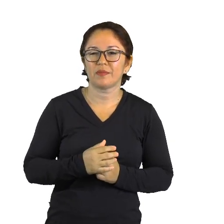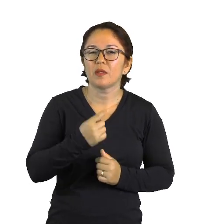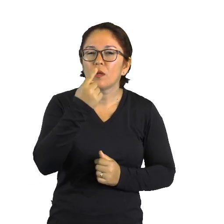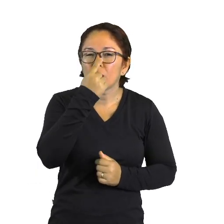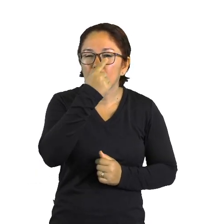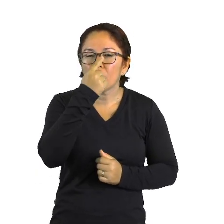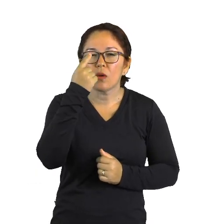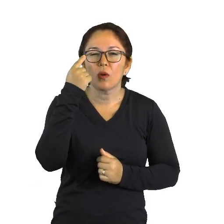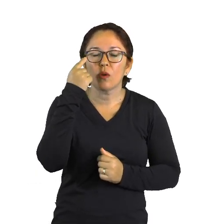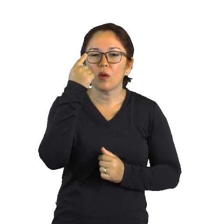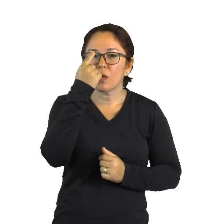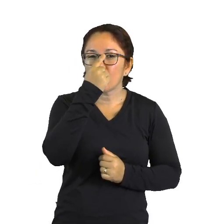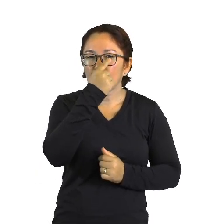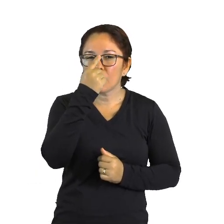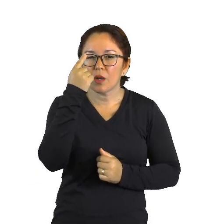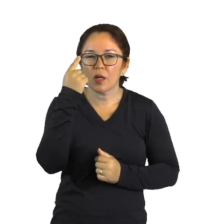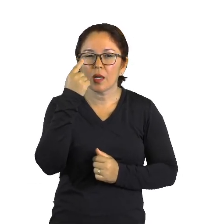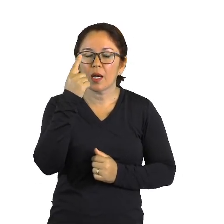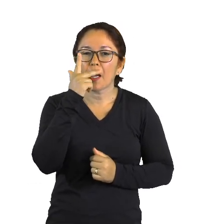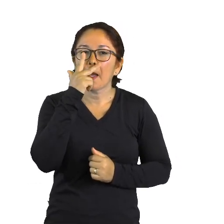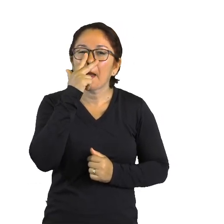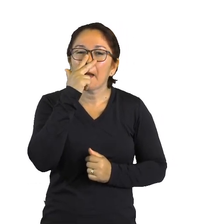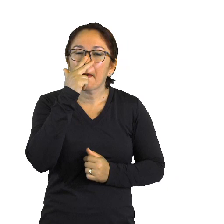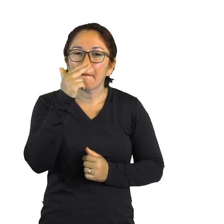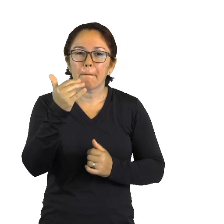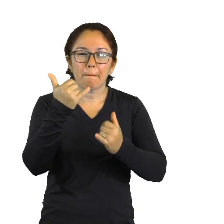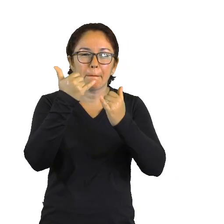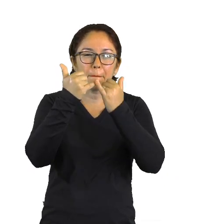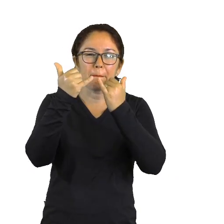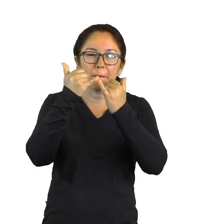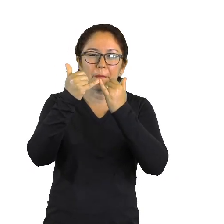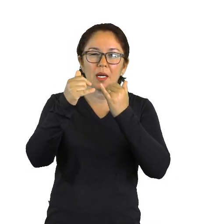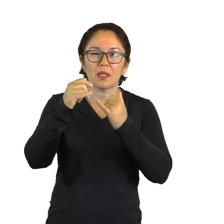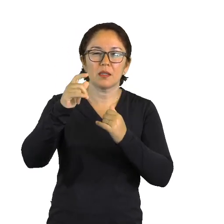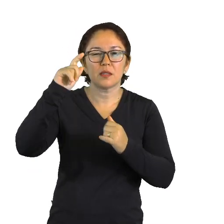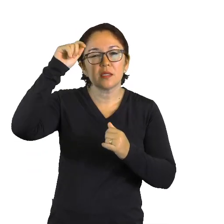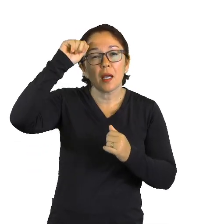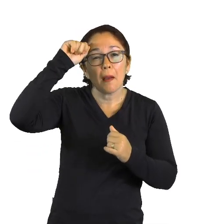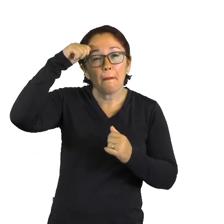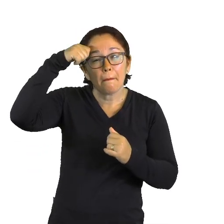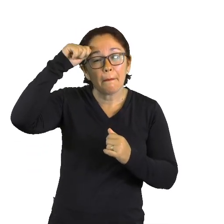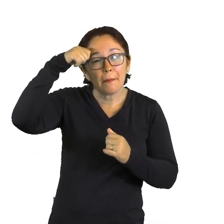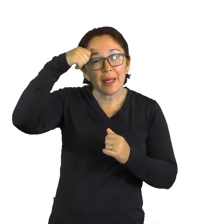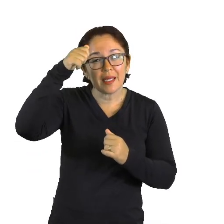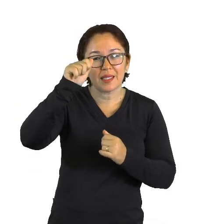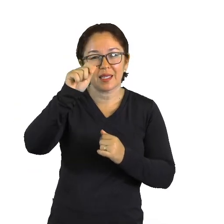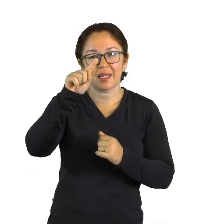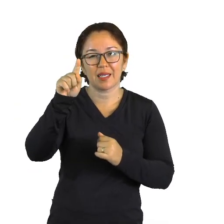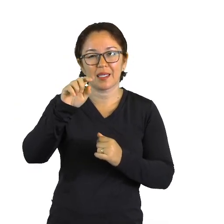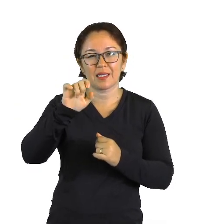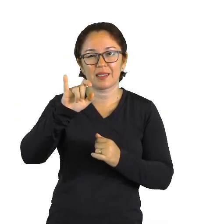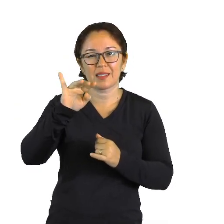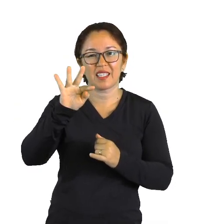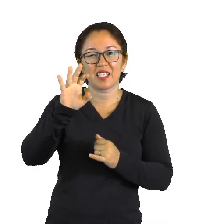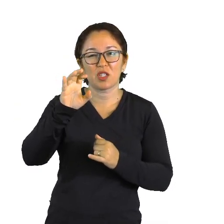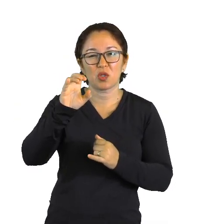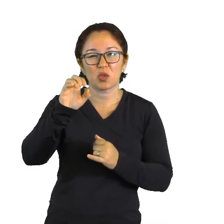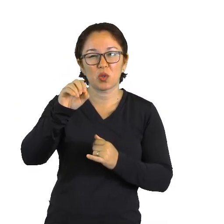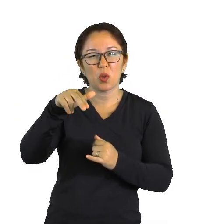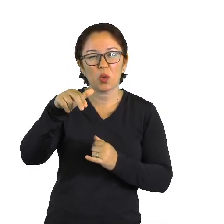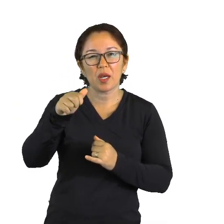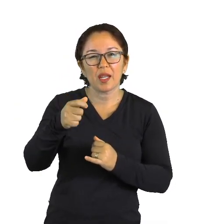dela pareciam duas azeitonas pretas, daquelas bem brilhantes. Os cabelos